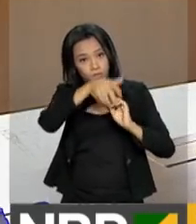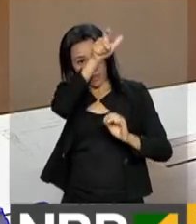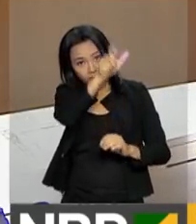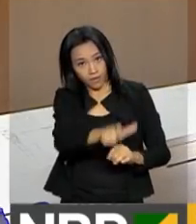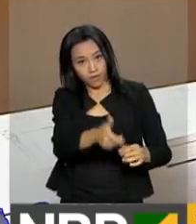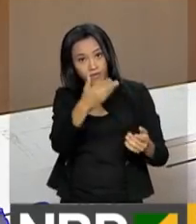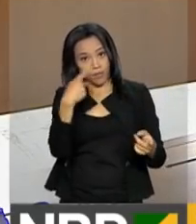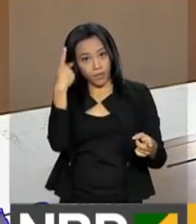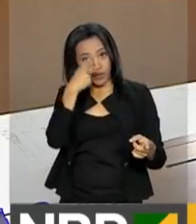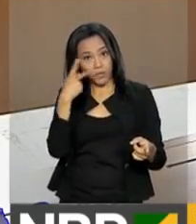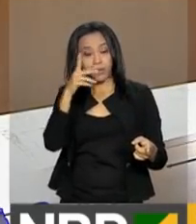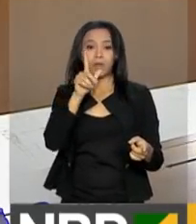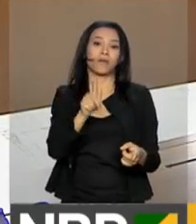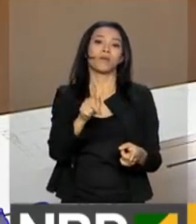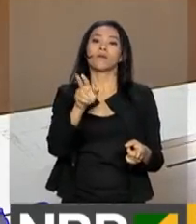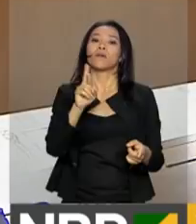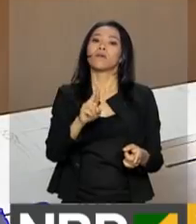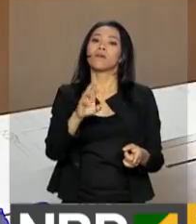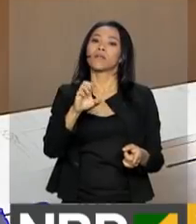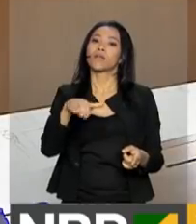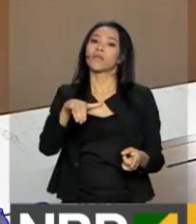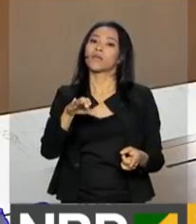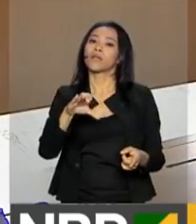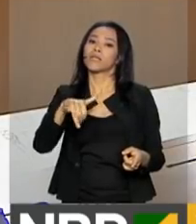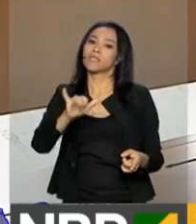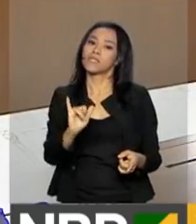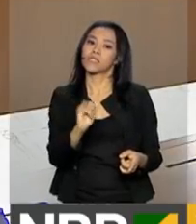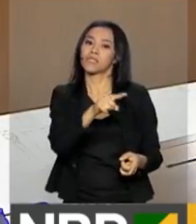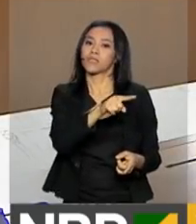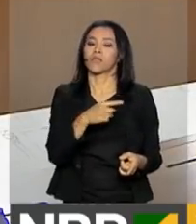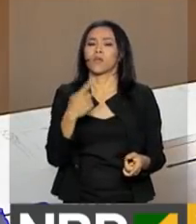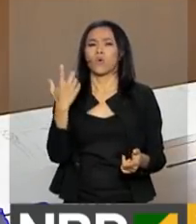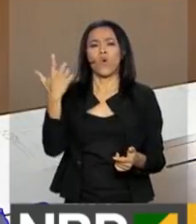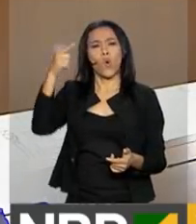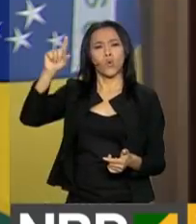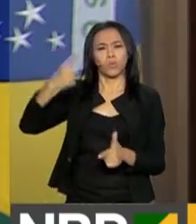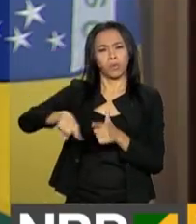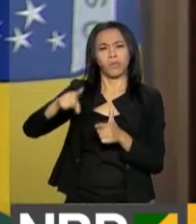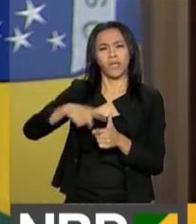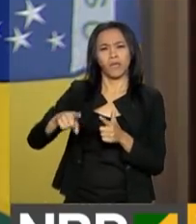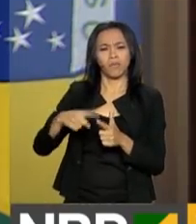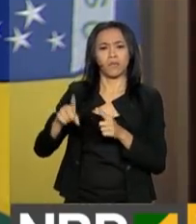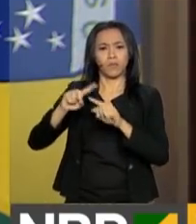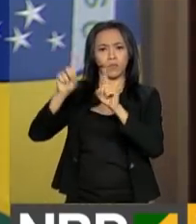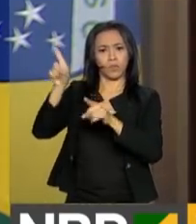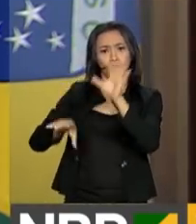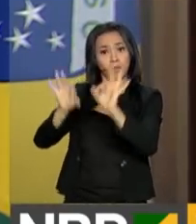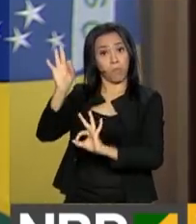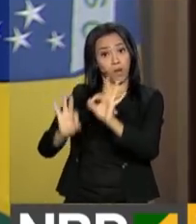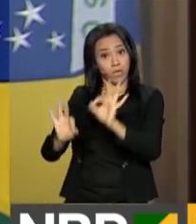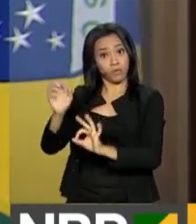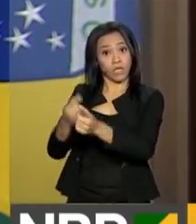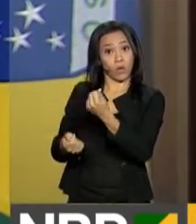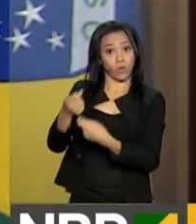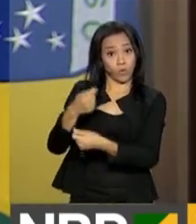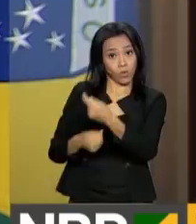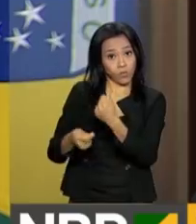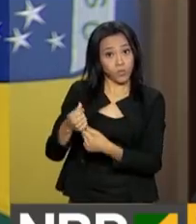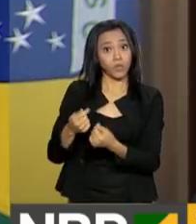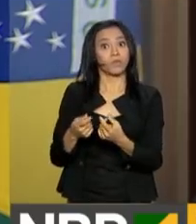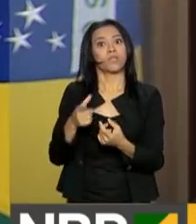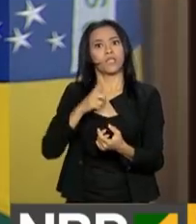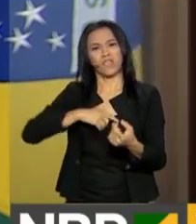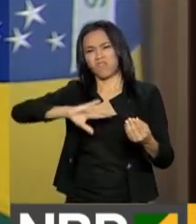aqui enfrentamos os chamados planos econômicos geraram ações é mais de um